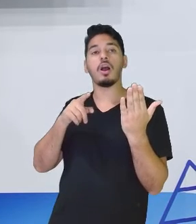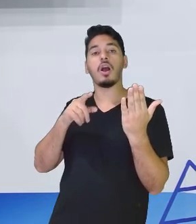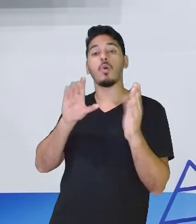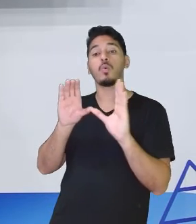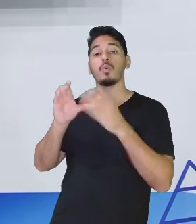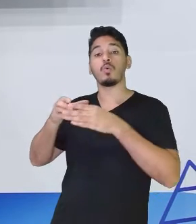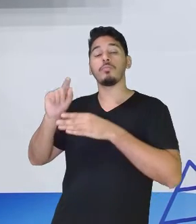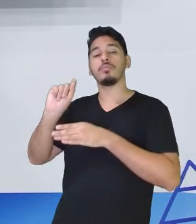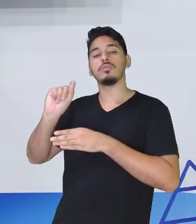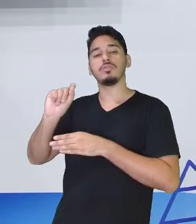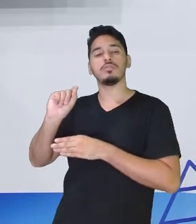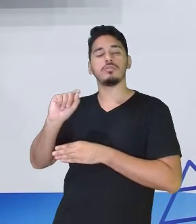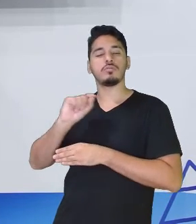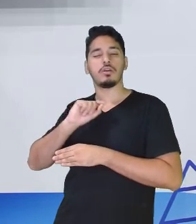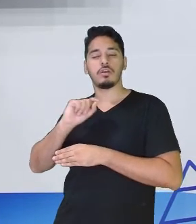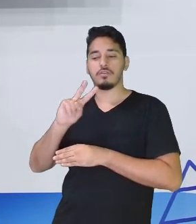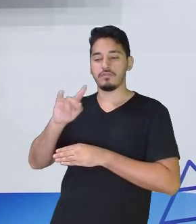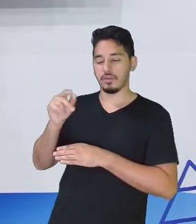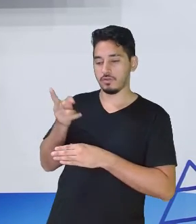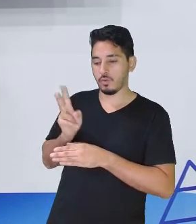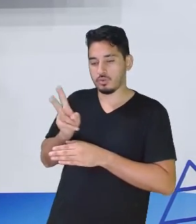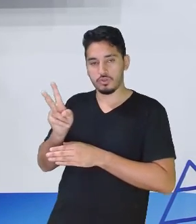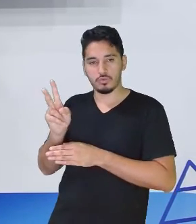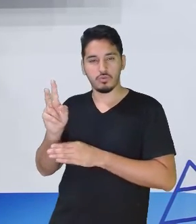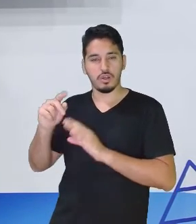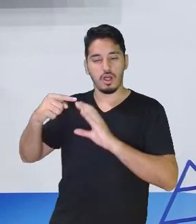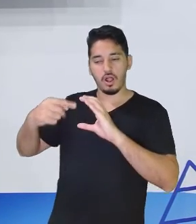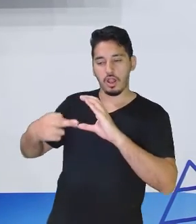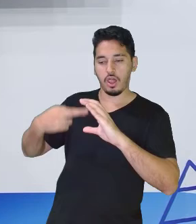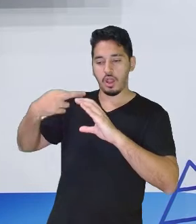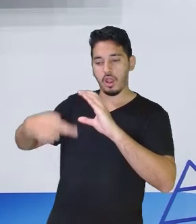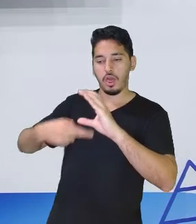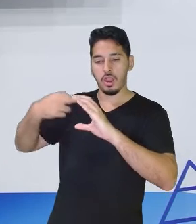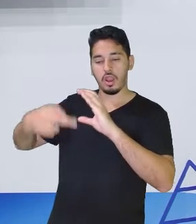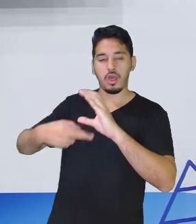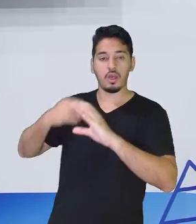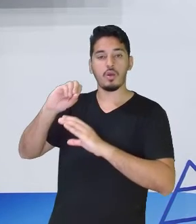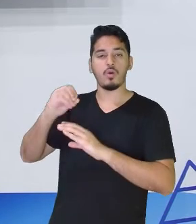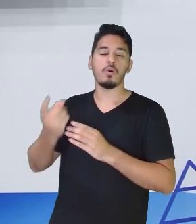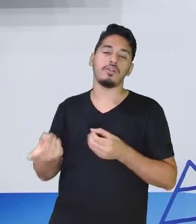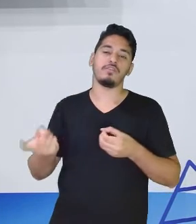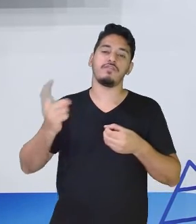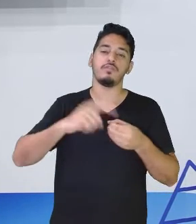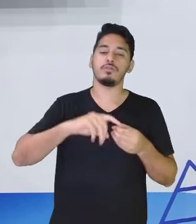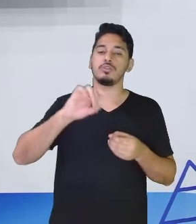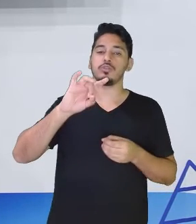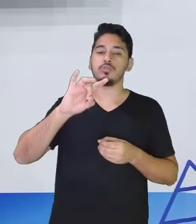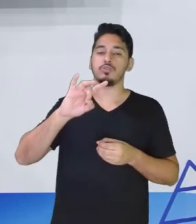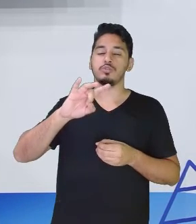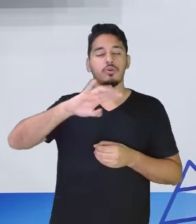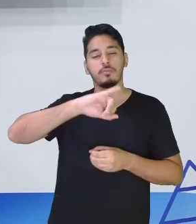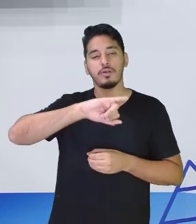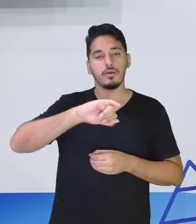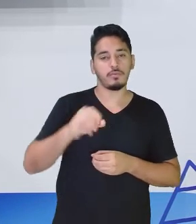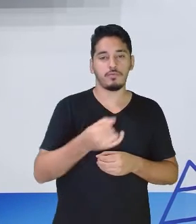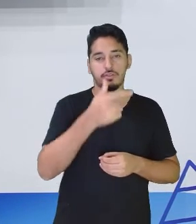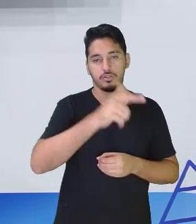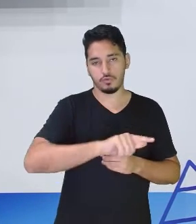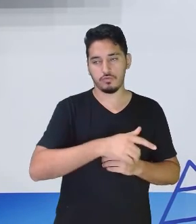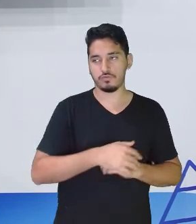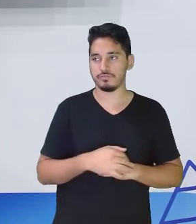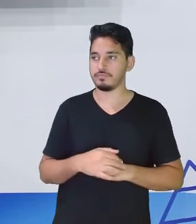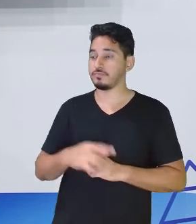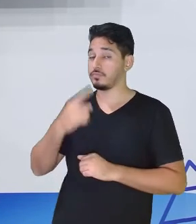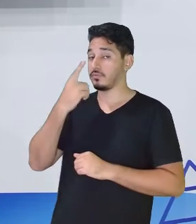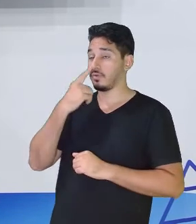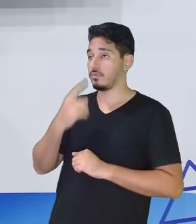saber se esse plástico continua no processo de reciclagem ou ele volta apenas para o reaproveitamento.